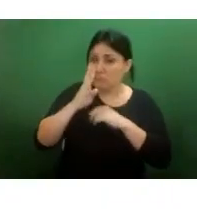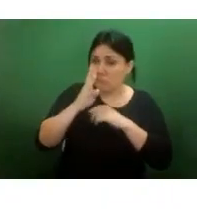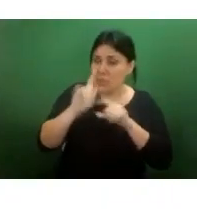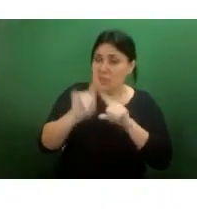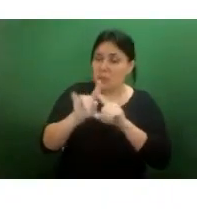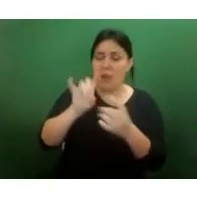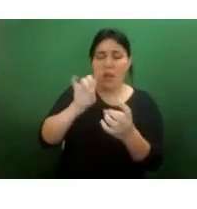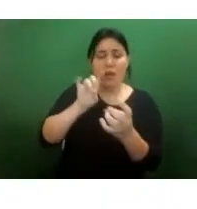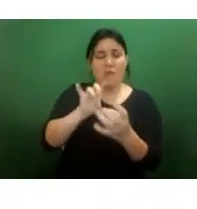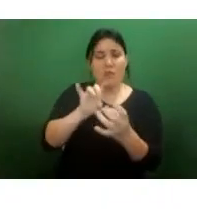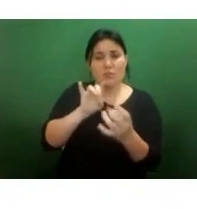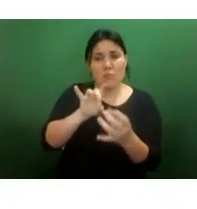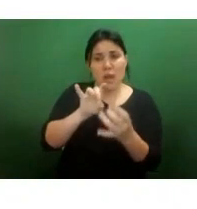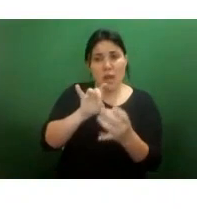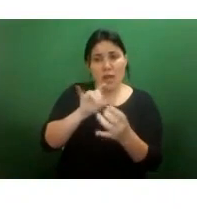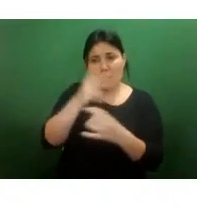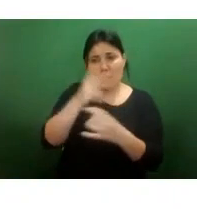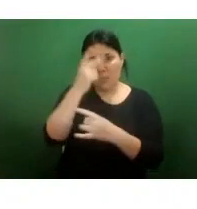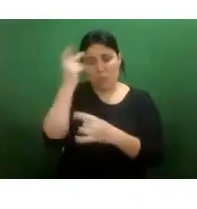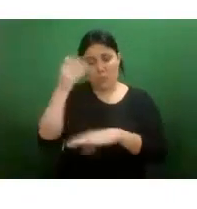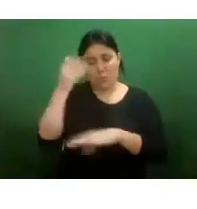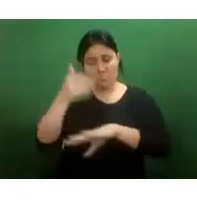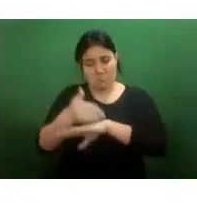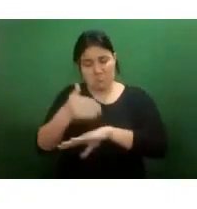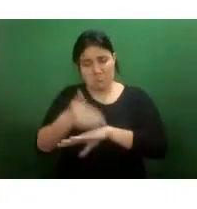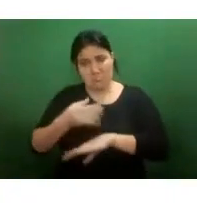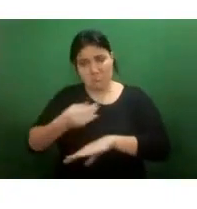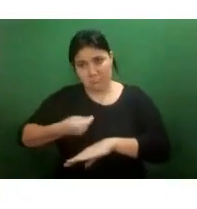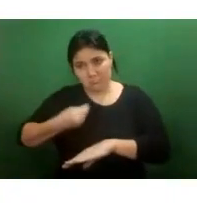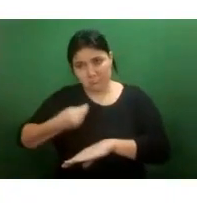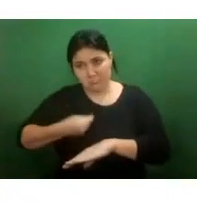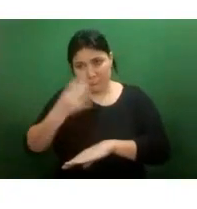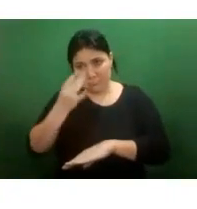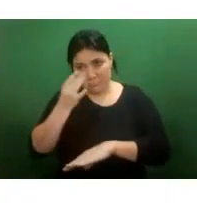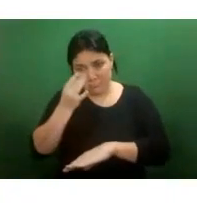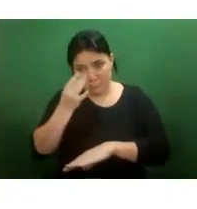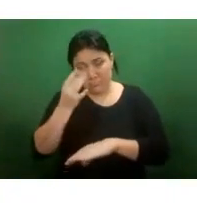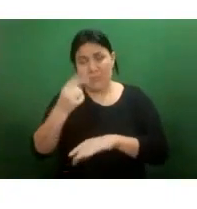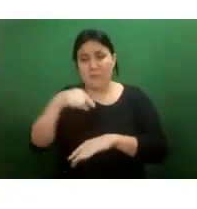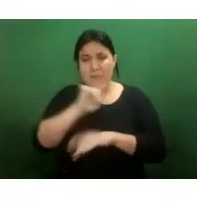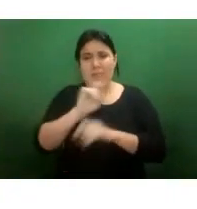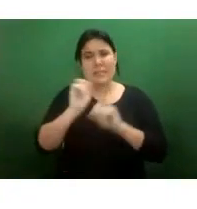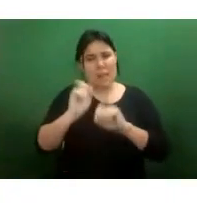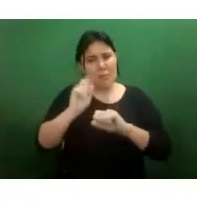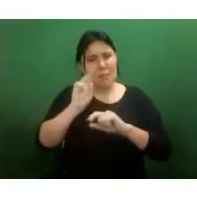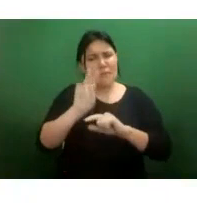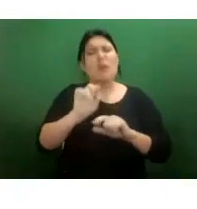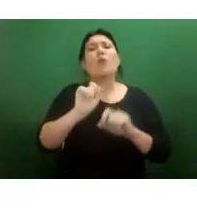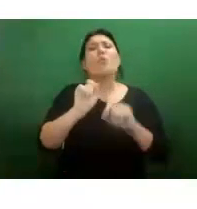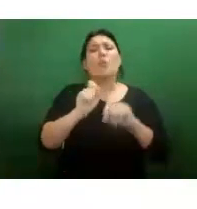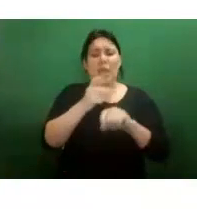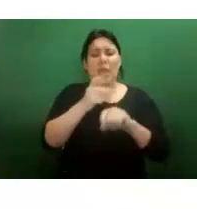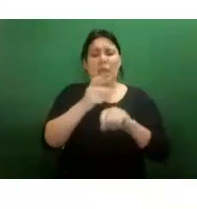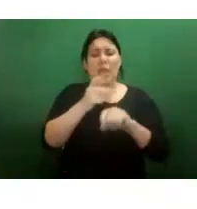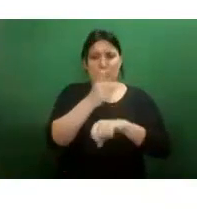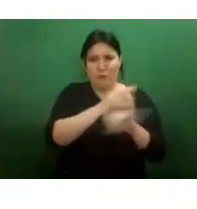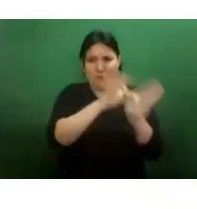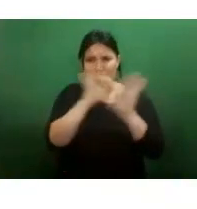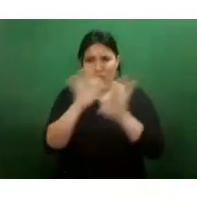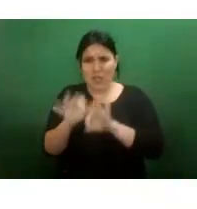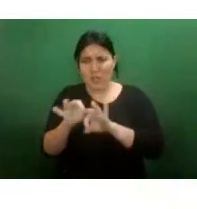das pessoas que estiveram lá presencialmente. Eu acho que vocês puderam ver nesse vídeo, né, os feedbacks